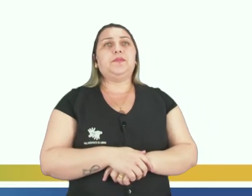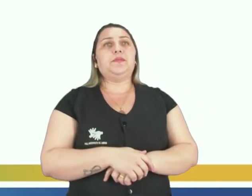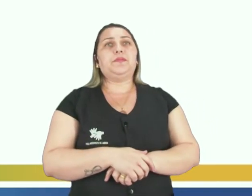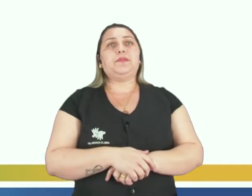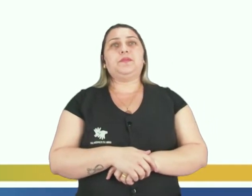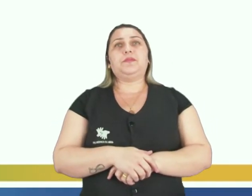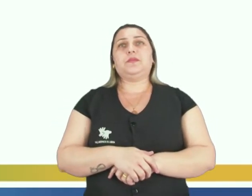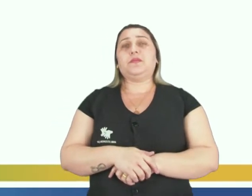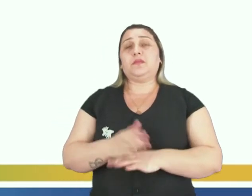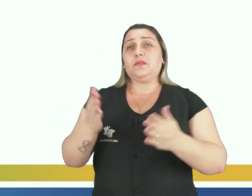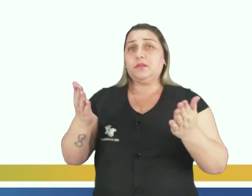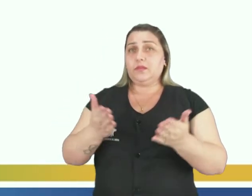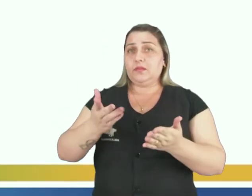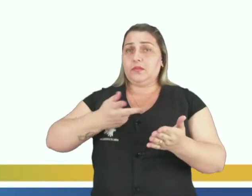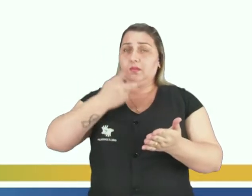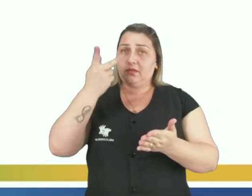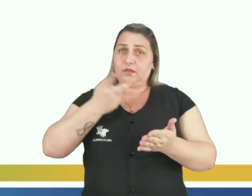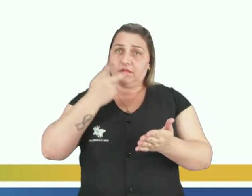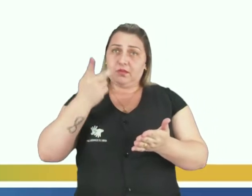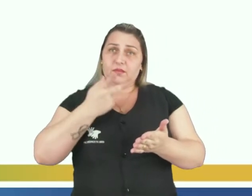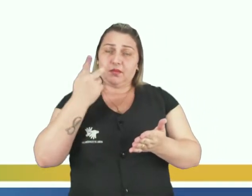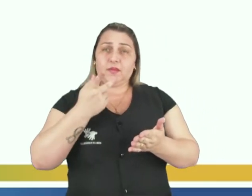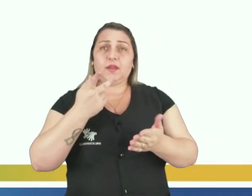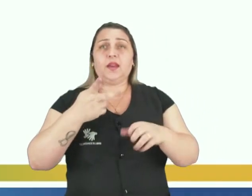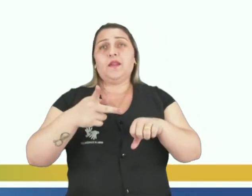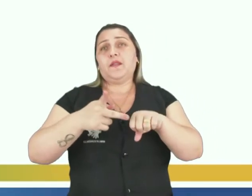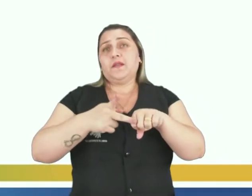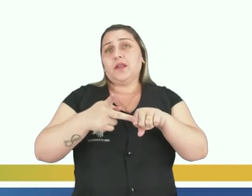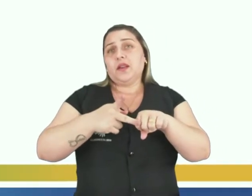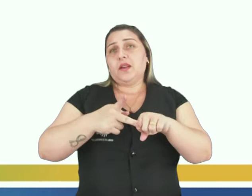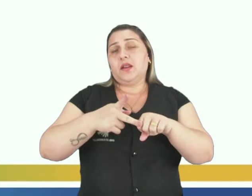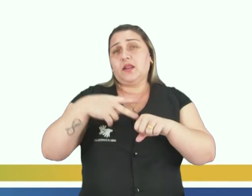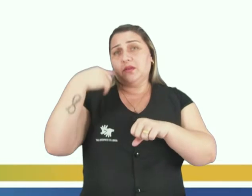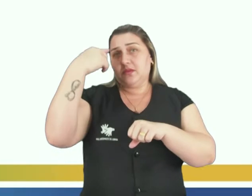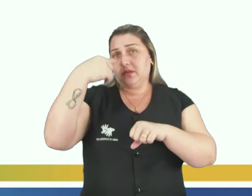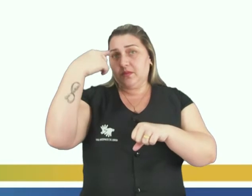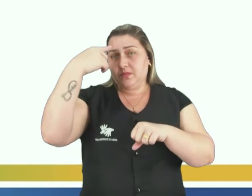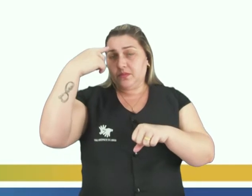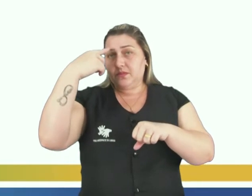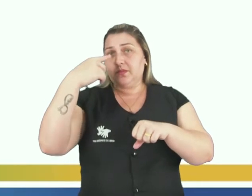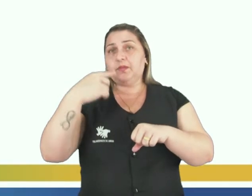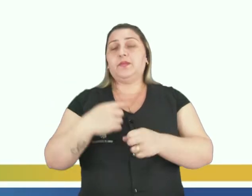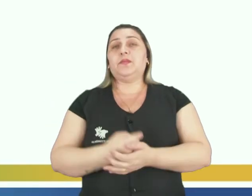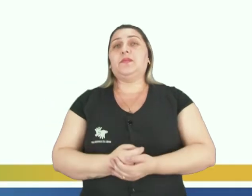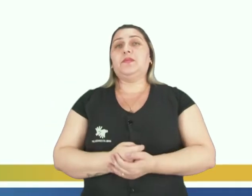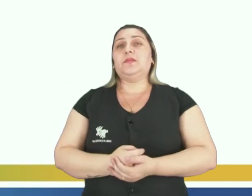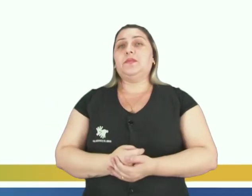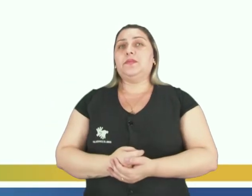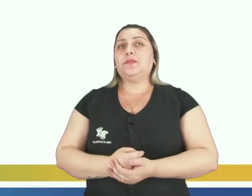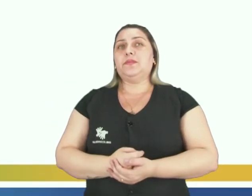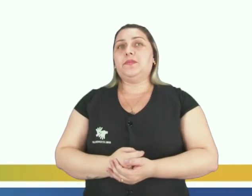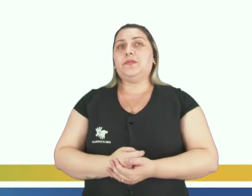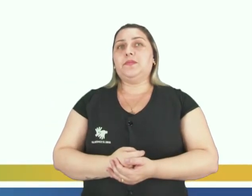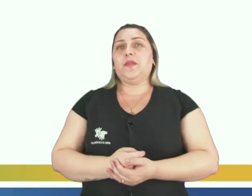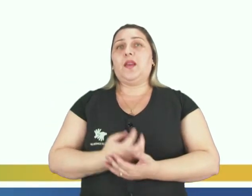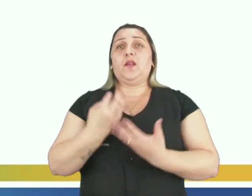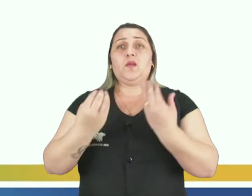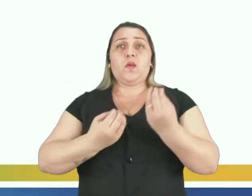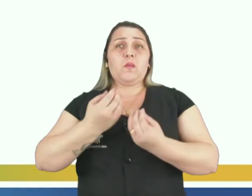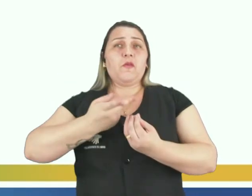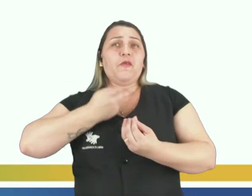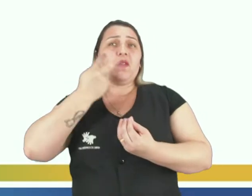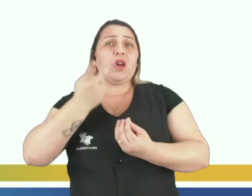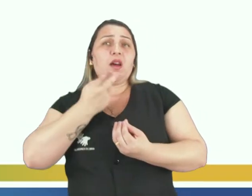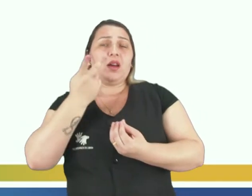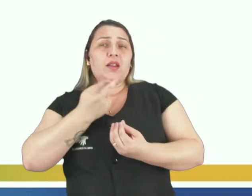a primeira frase eu digo, tu sabes a que hora llegas, mi hermano, certo? Seria uma pronúncia espanhola, certo? Dentro